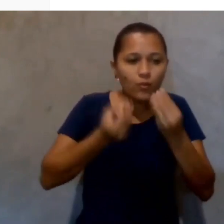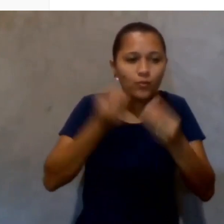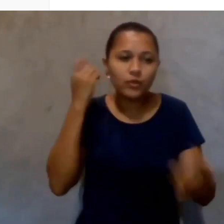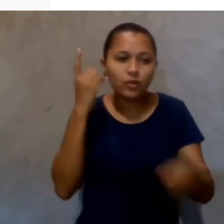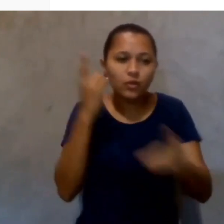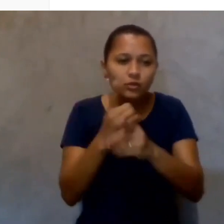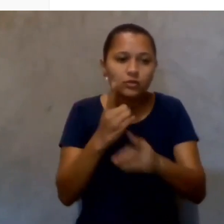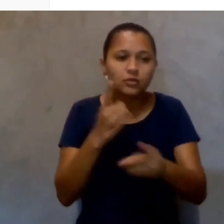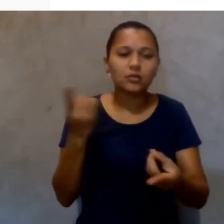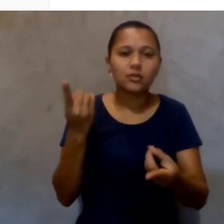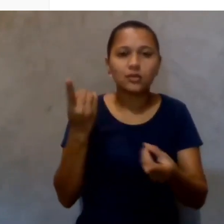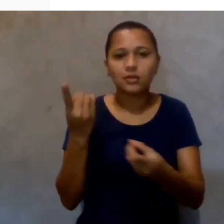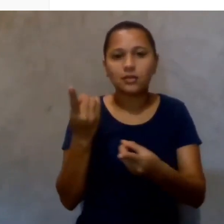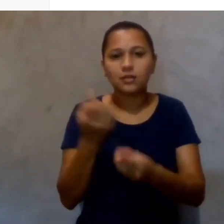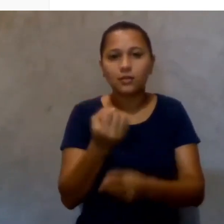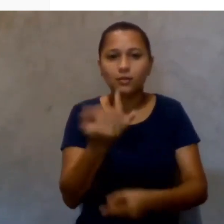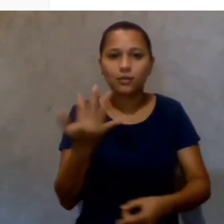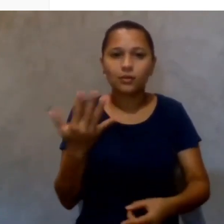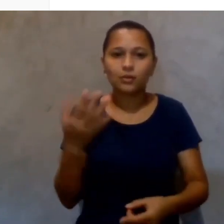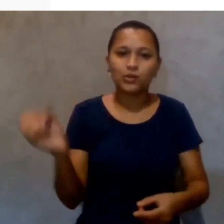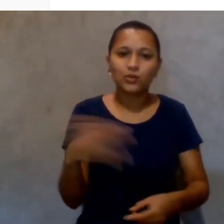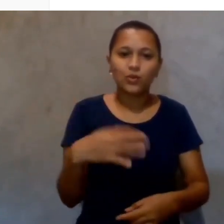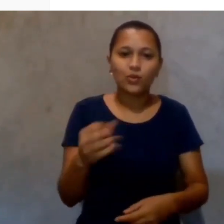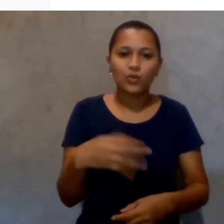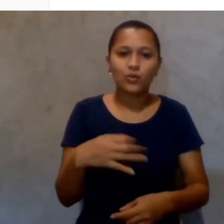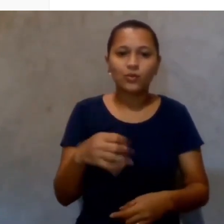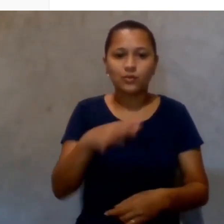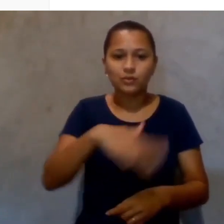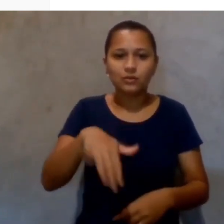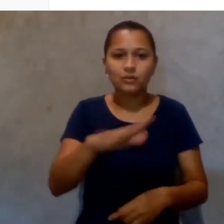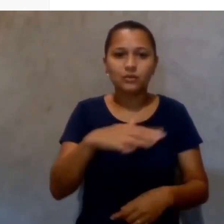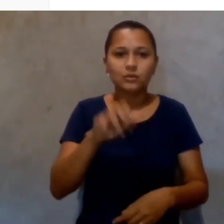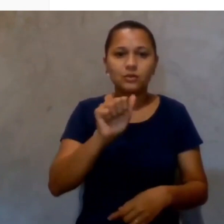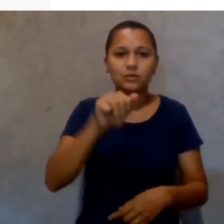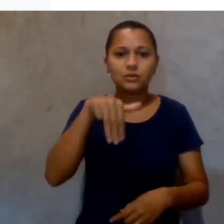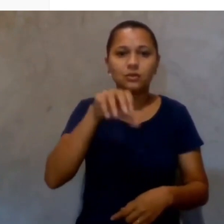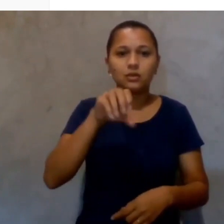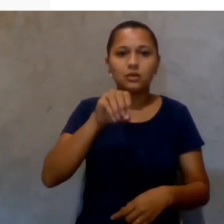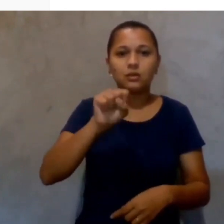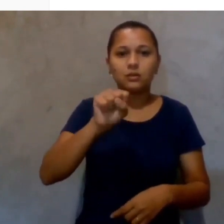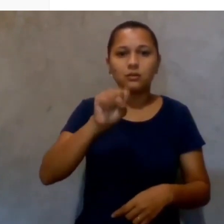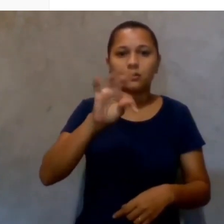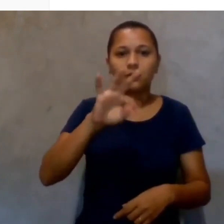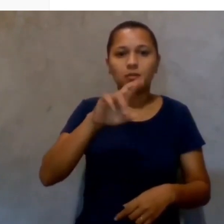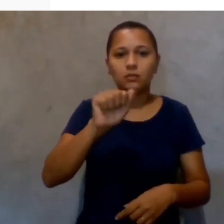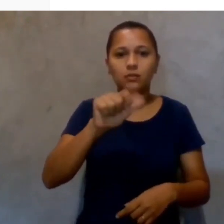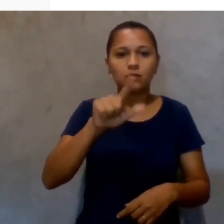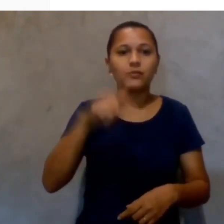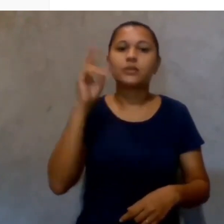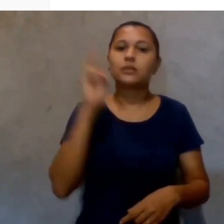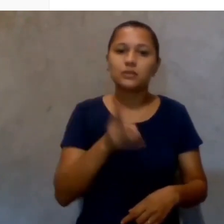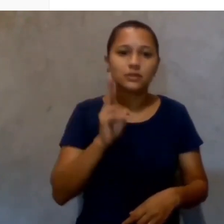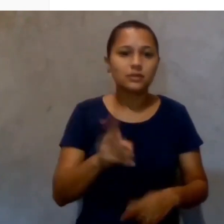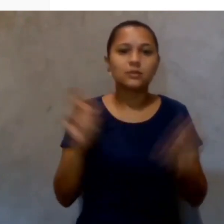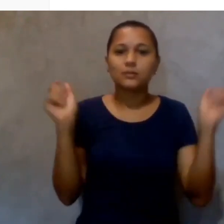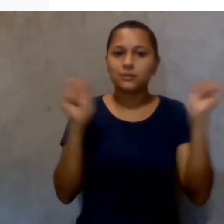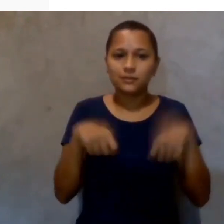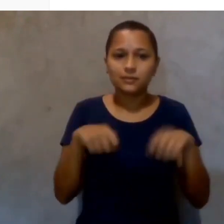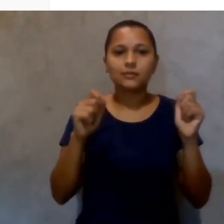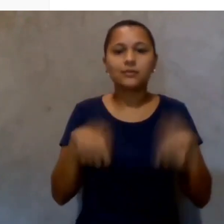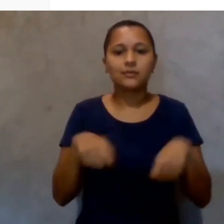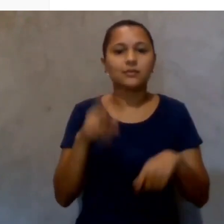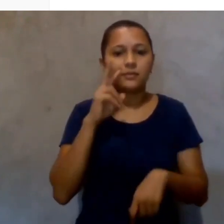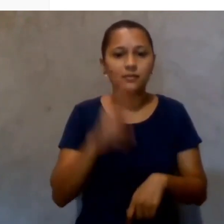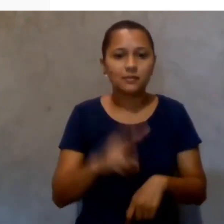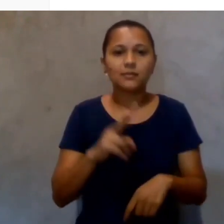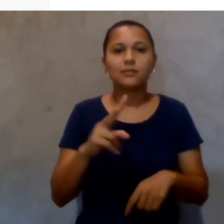então fica inviável descrever todos eles, todos os resultados, todas as possibilidades. Então, nesse caso, a gente deve